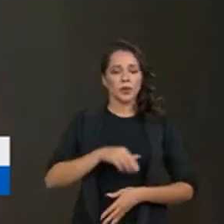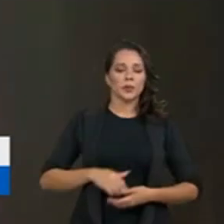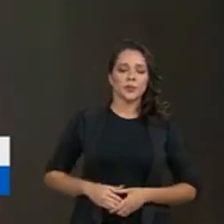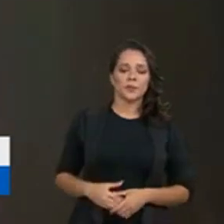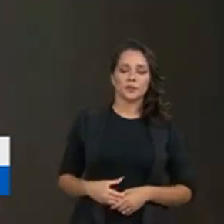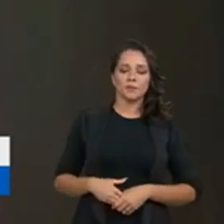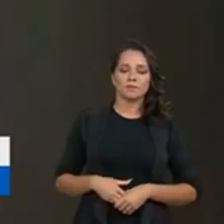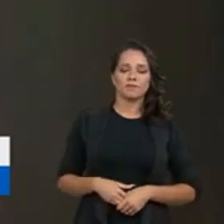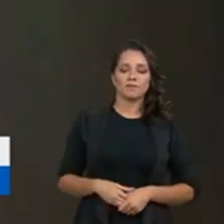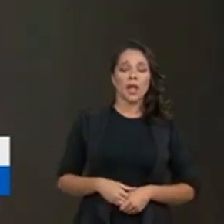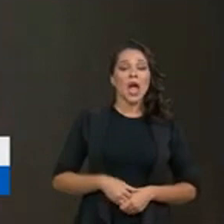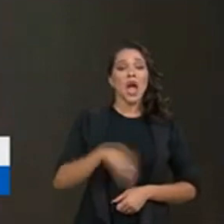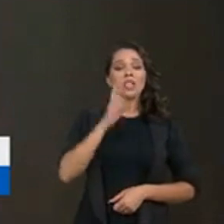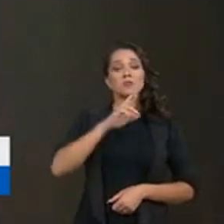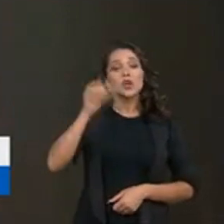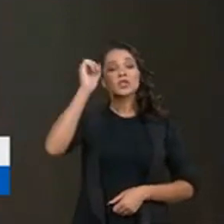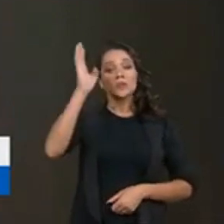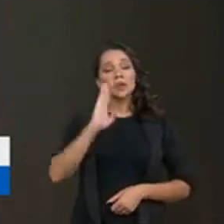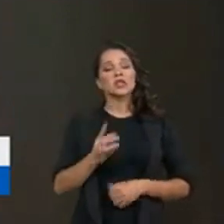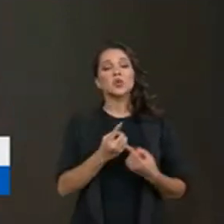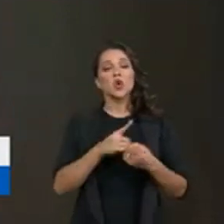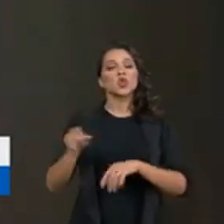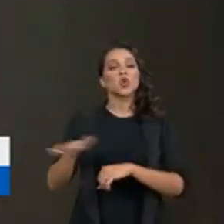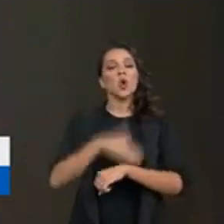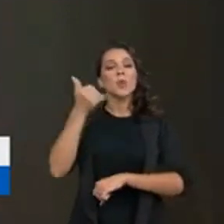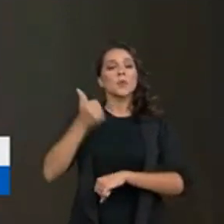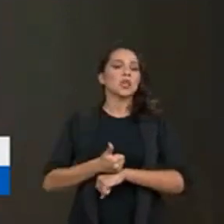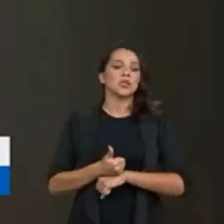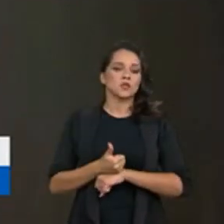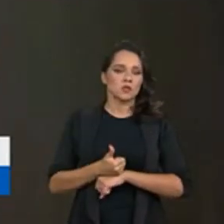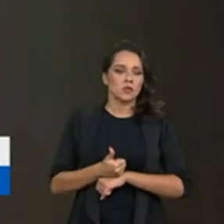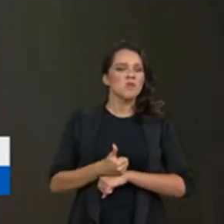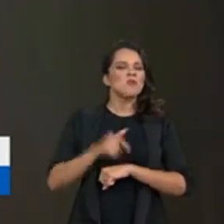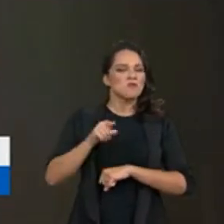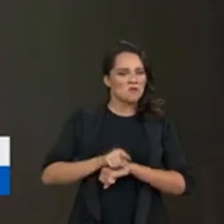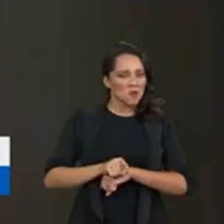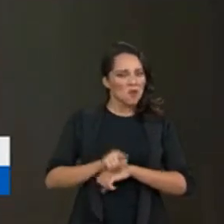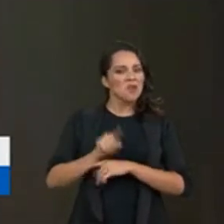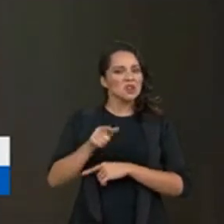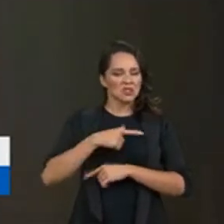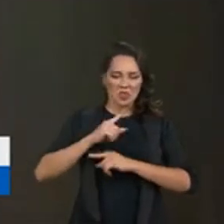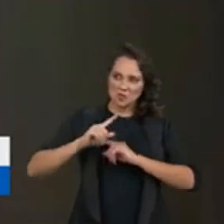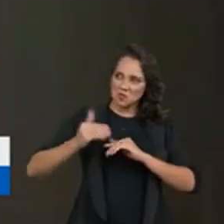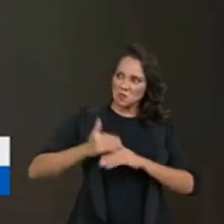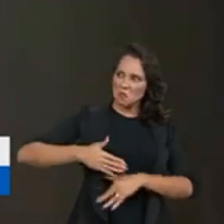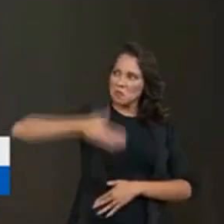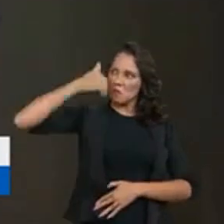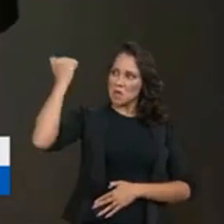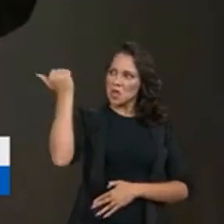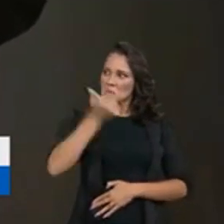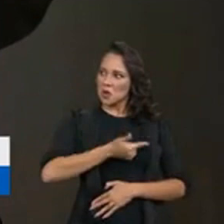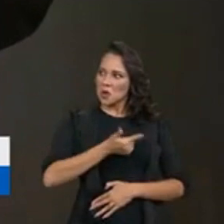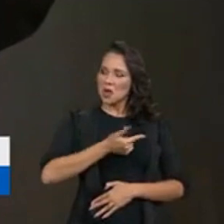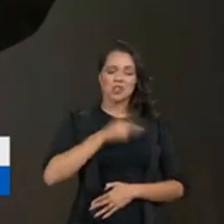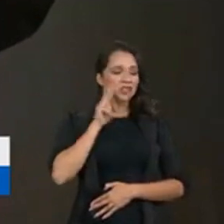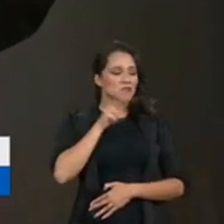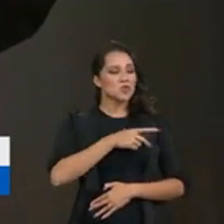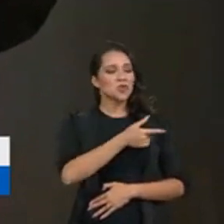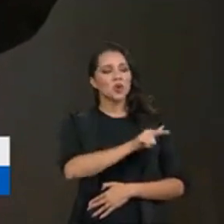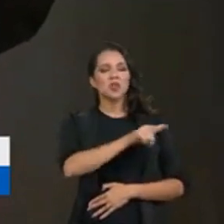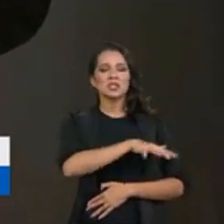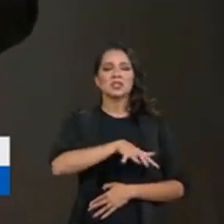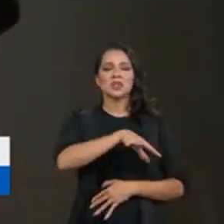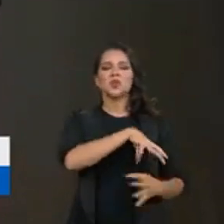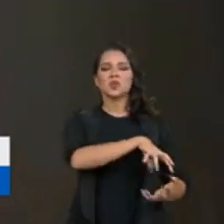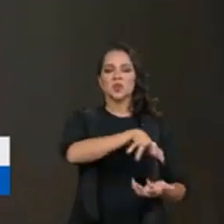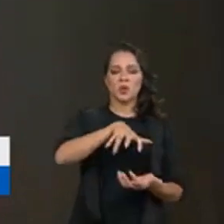brasileiras. A resposta brasileira contra o golpismo foi qualitativamente superior àquela que verificamos em outras